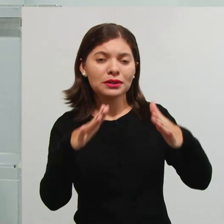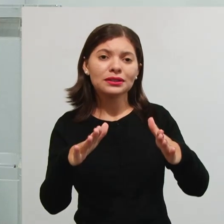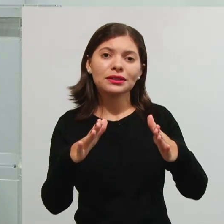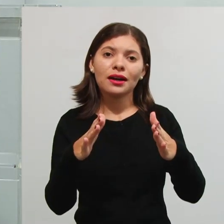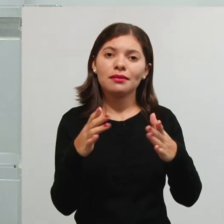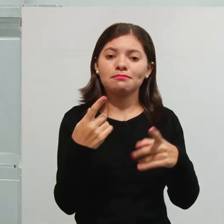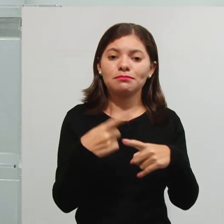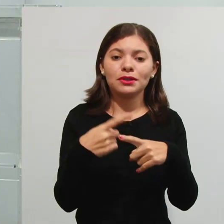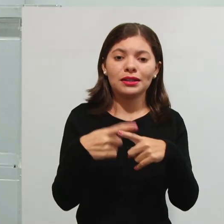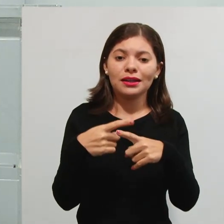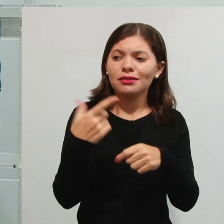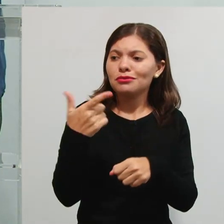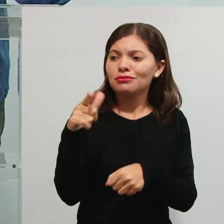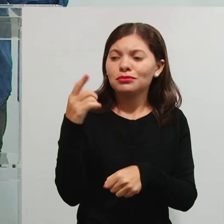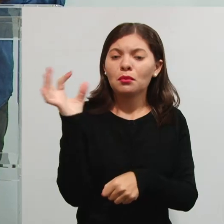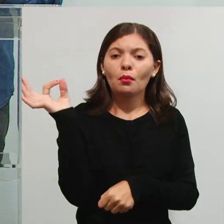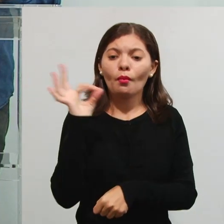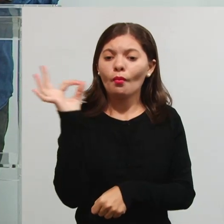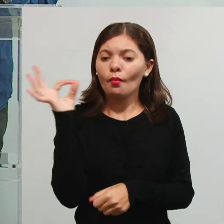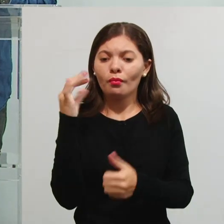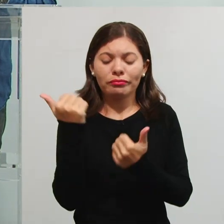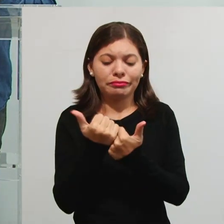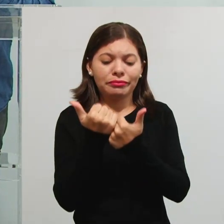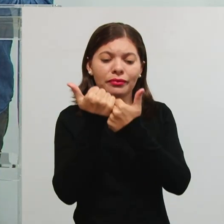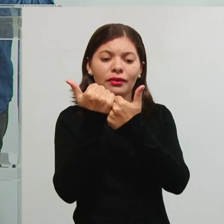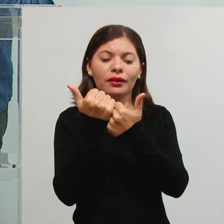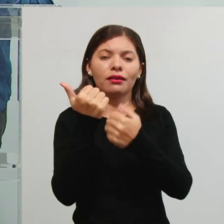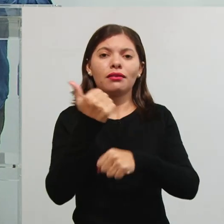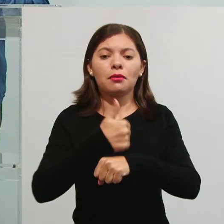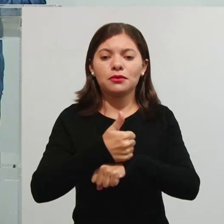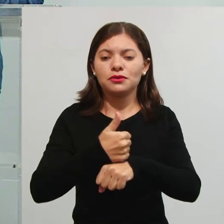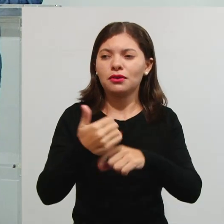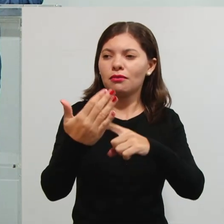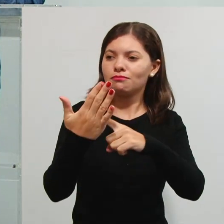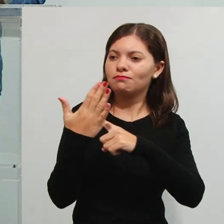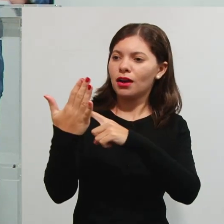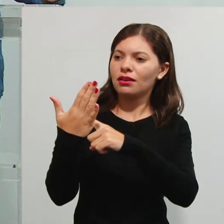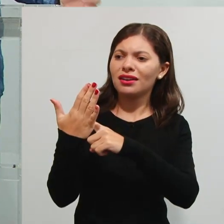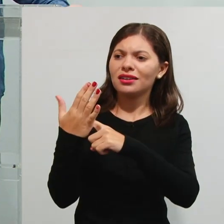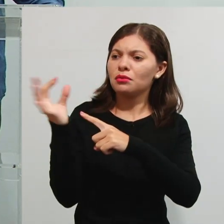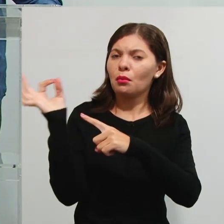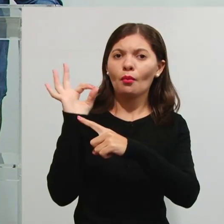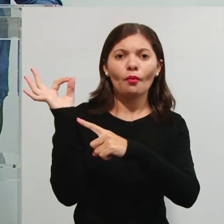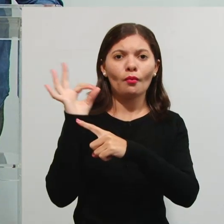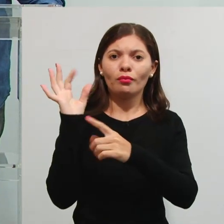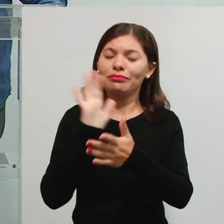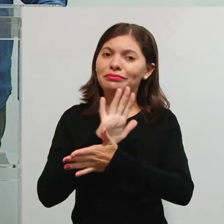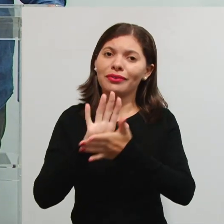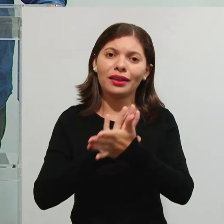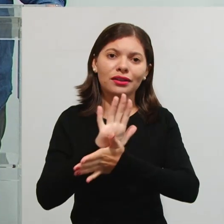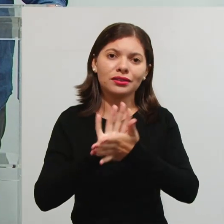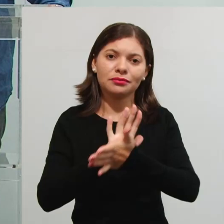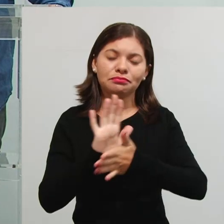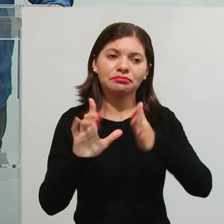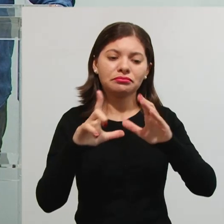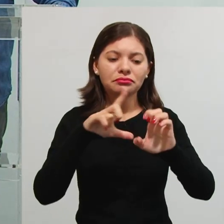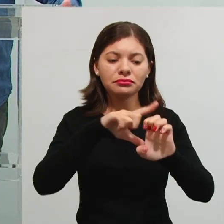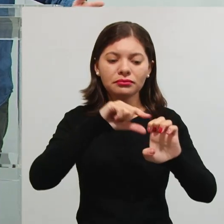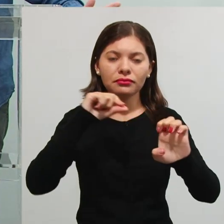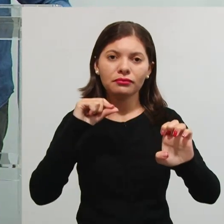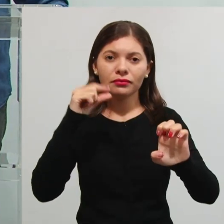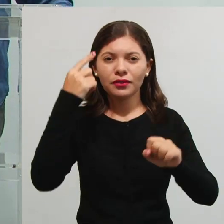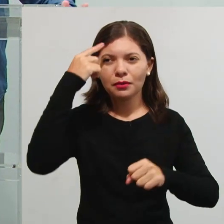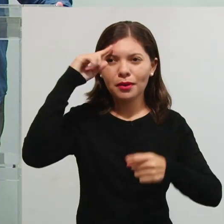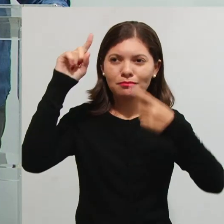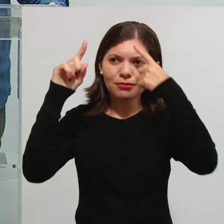eles não tinham um apoio, eles não tinham um profissional que pudesse dar aquele suporte. O empreendedor, nessa época, que tinha uma ideia, ele